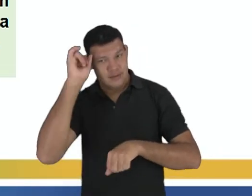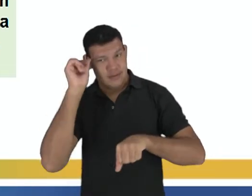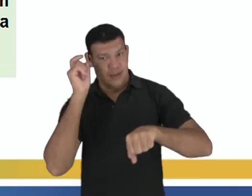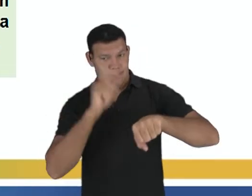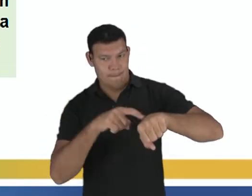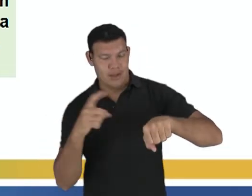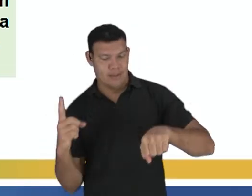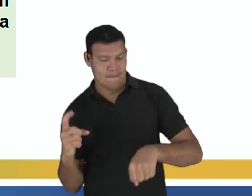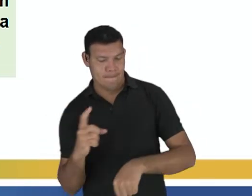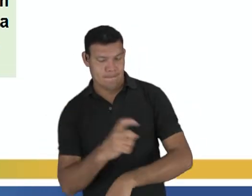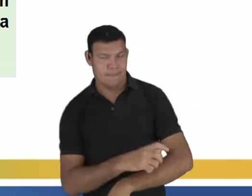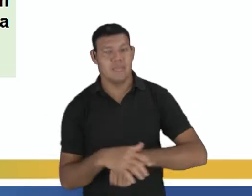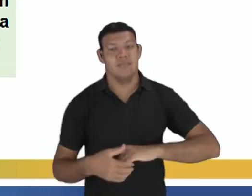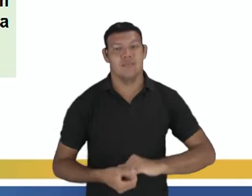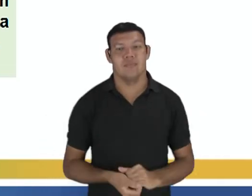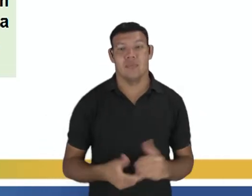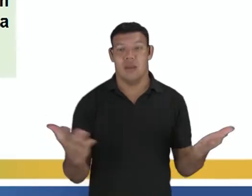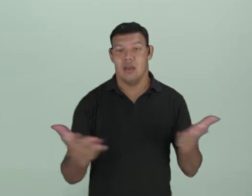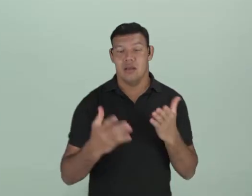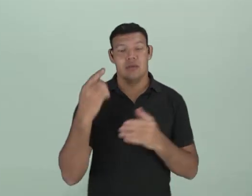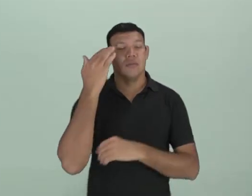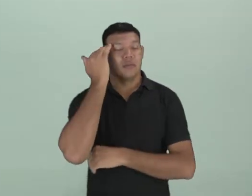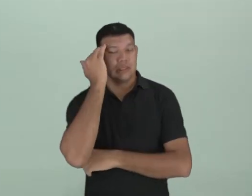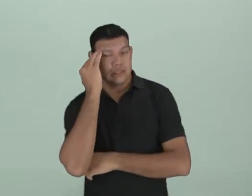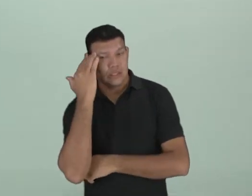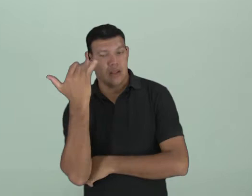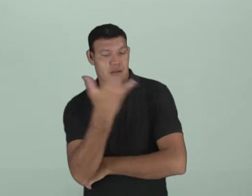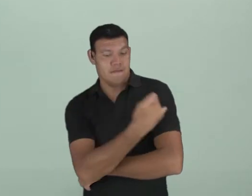Nós vamos entender agora como é que funciona a